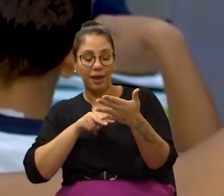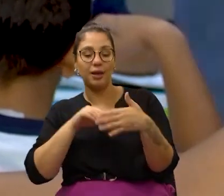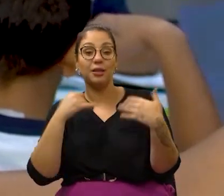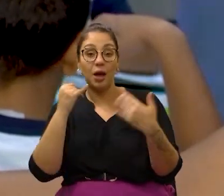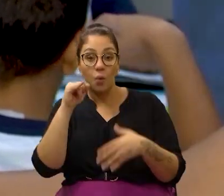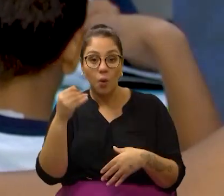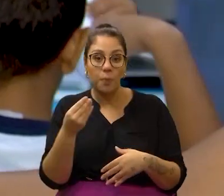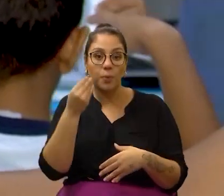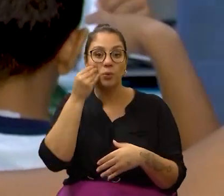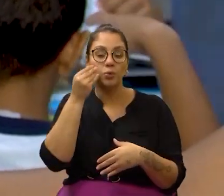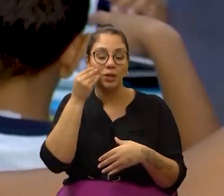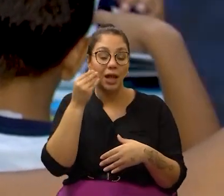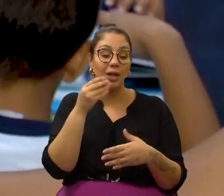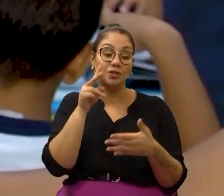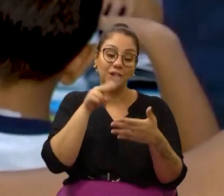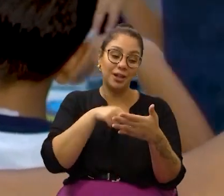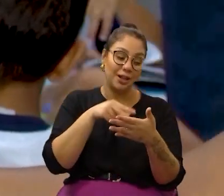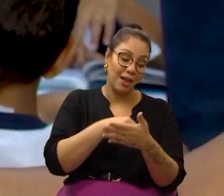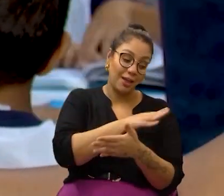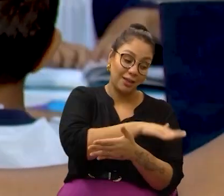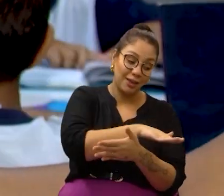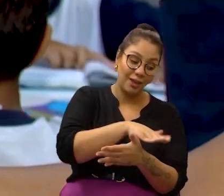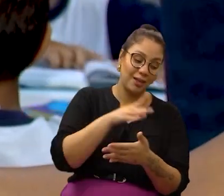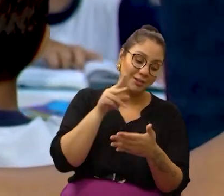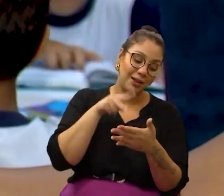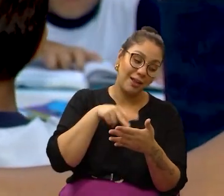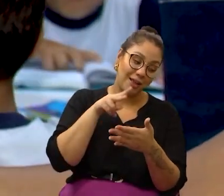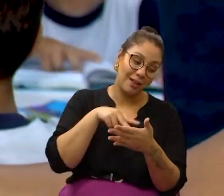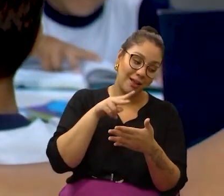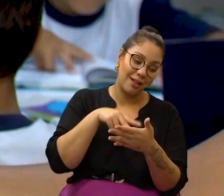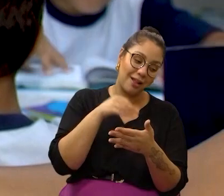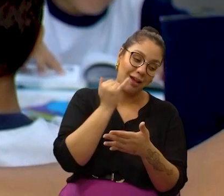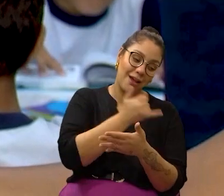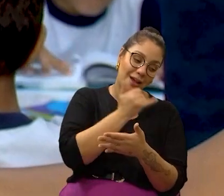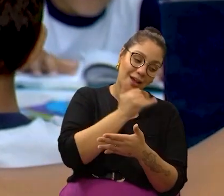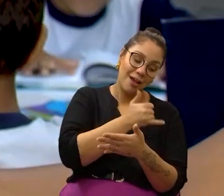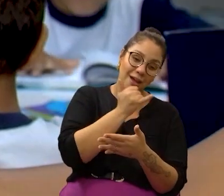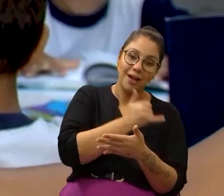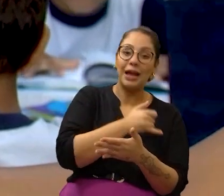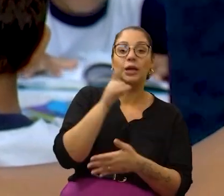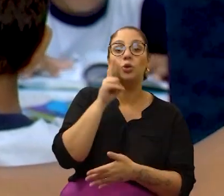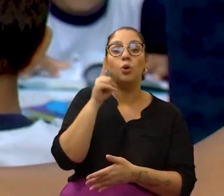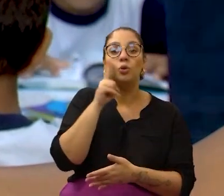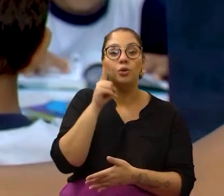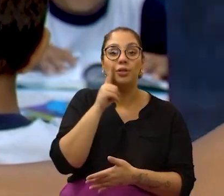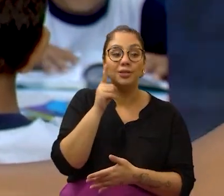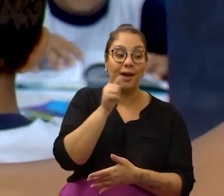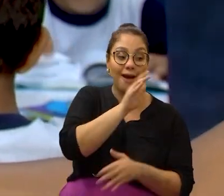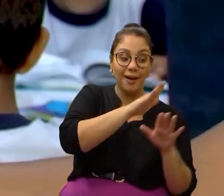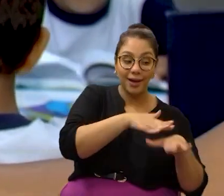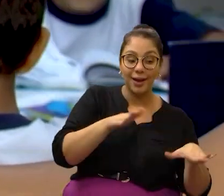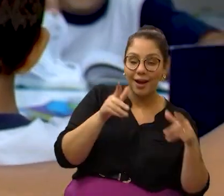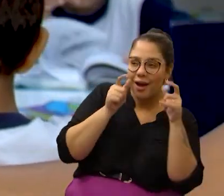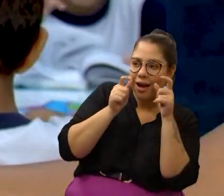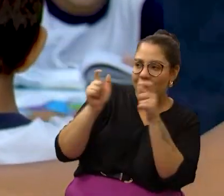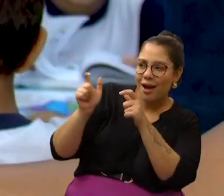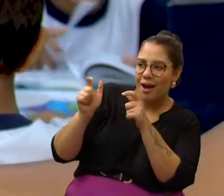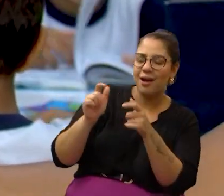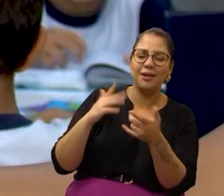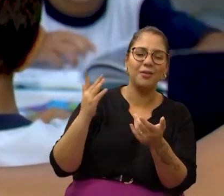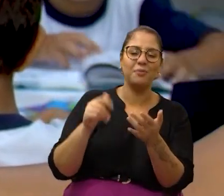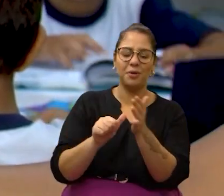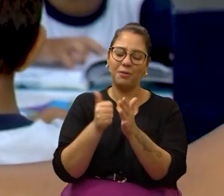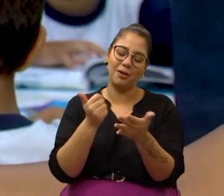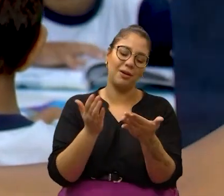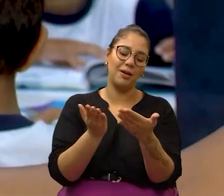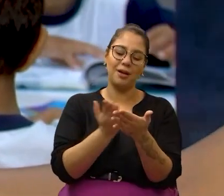oportunidade e condições de ler para as nossas crianças todos os dias, despertando esse interesse, no começo eles vão folhear os